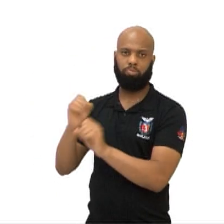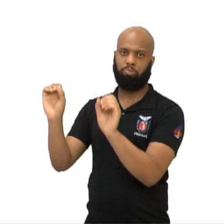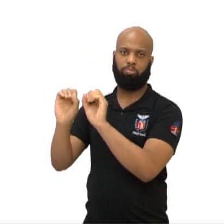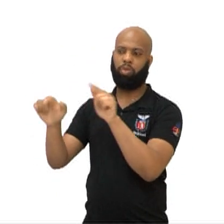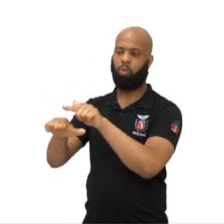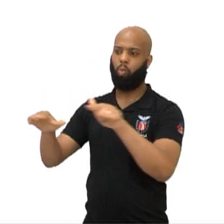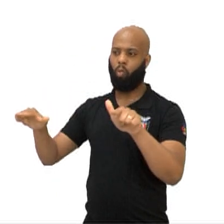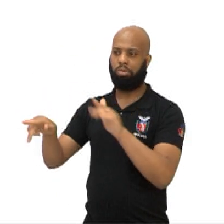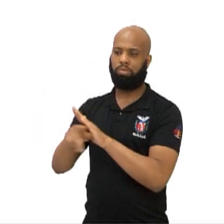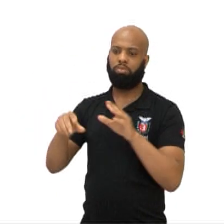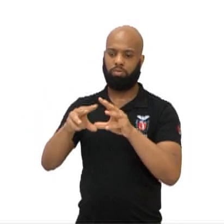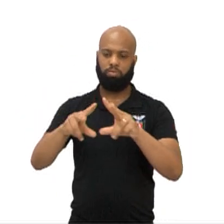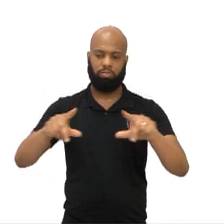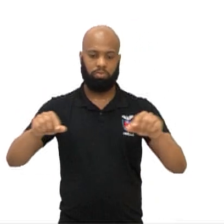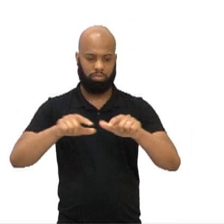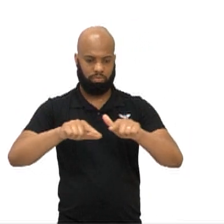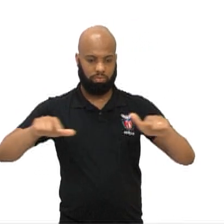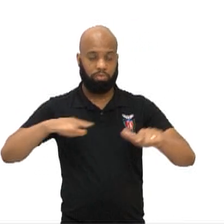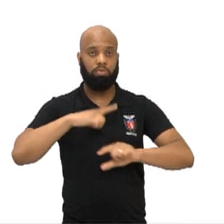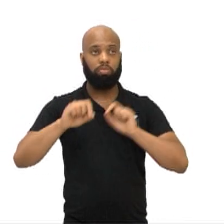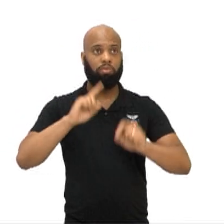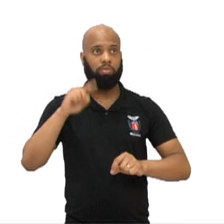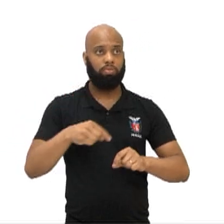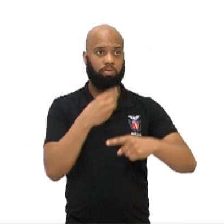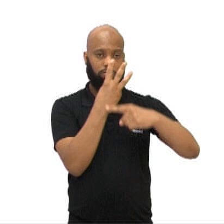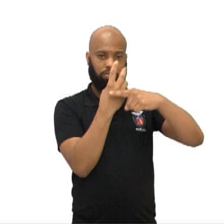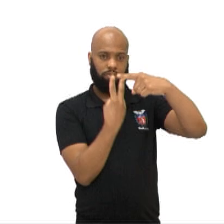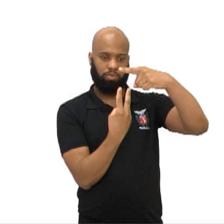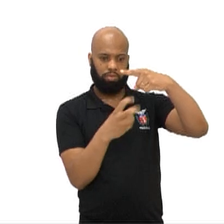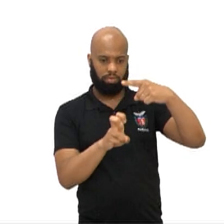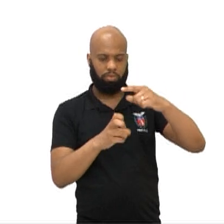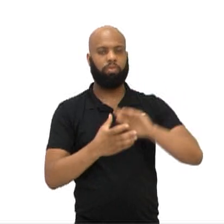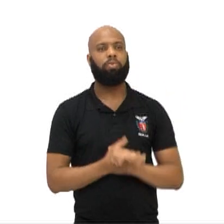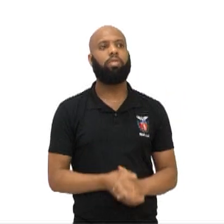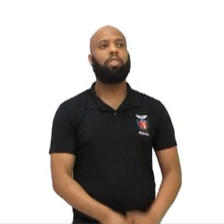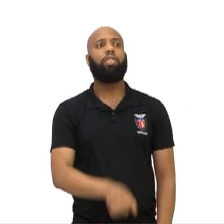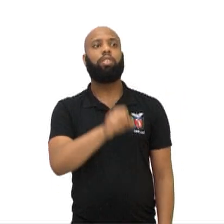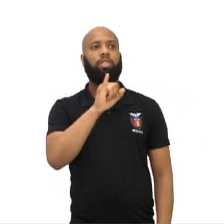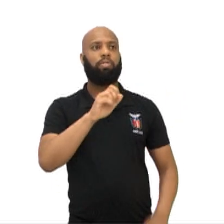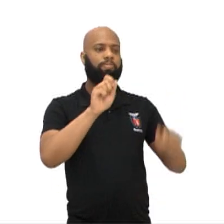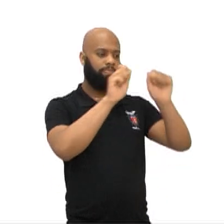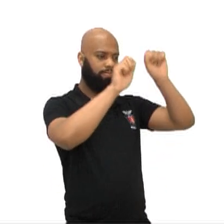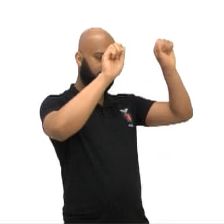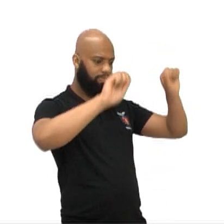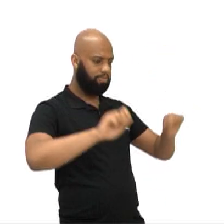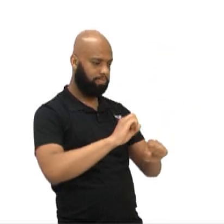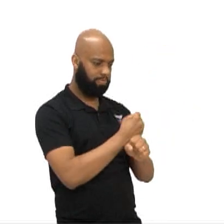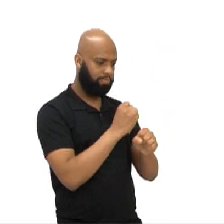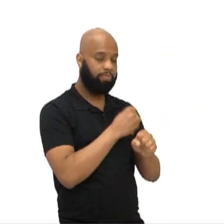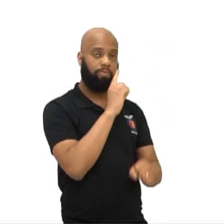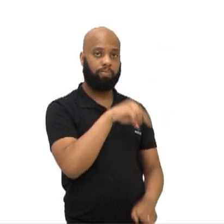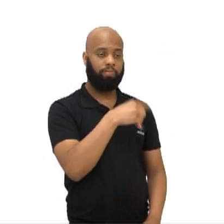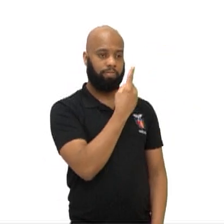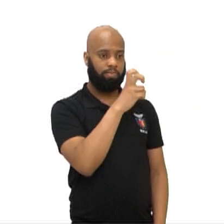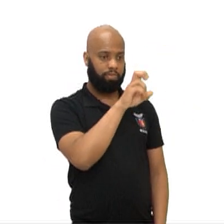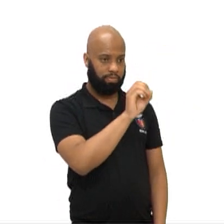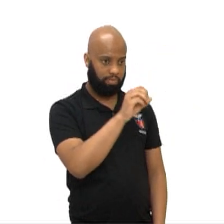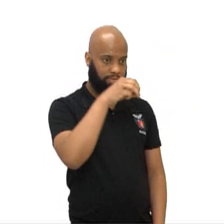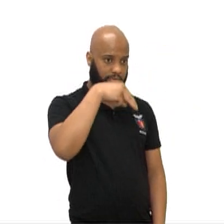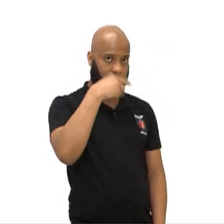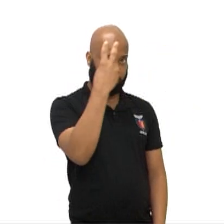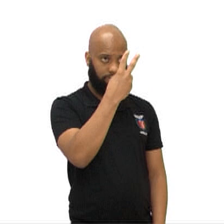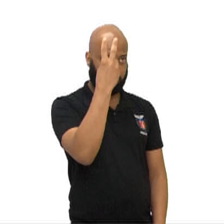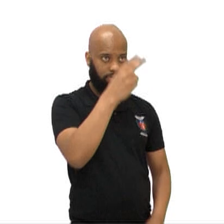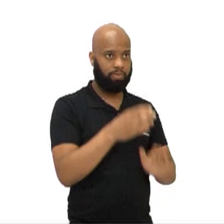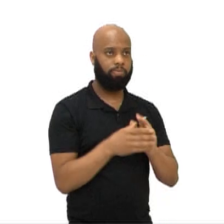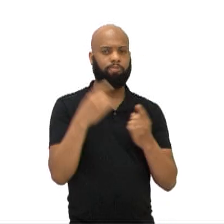de um terreno é de 3 para 25. Se a área construída é de 150 metros